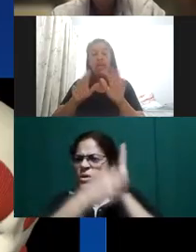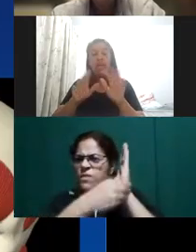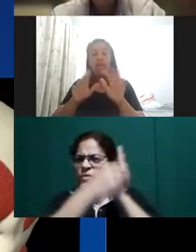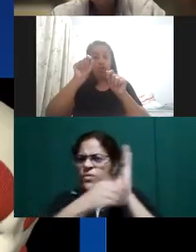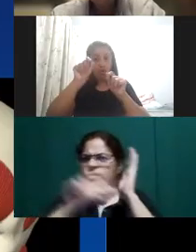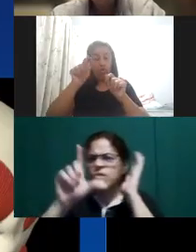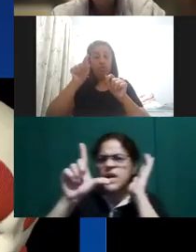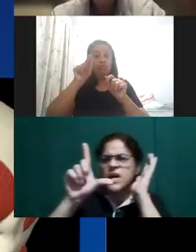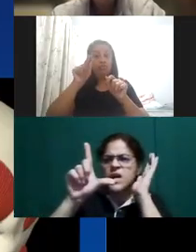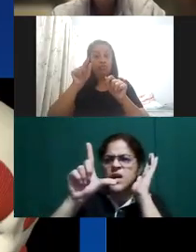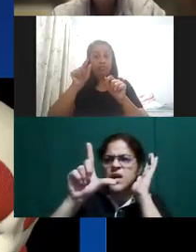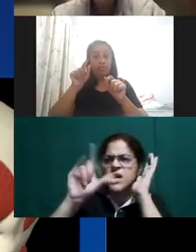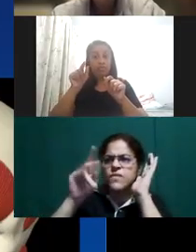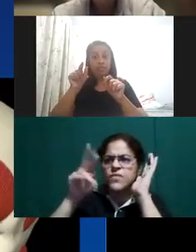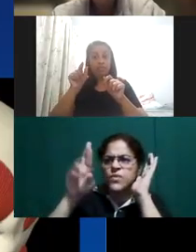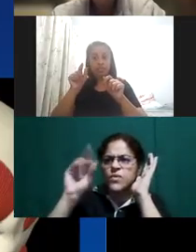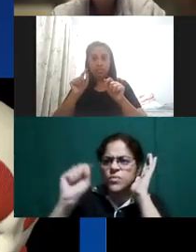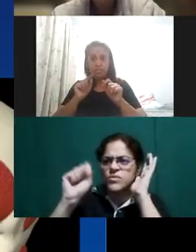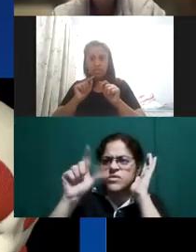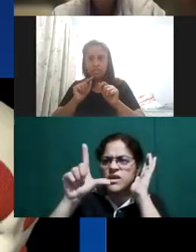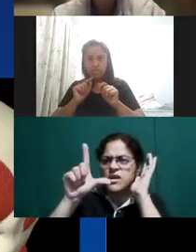bom, tá bom. Mandar o e-mail, aquele